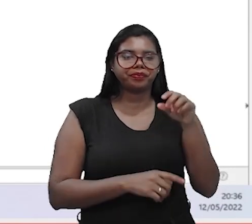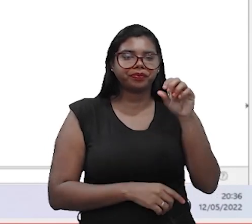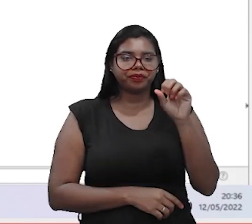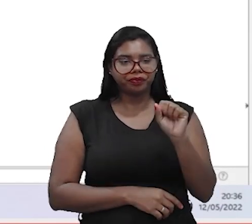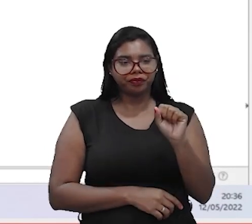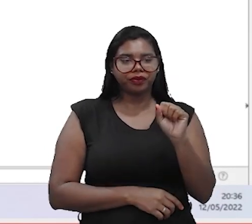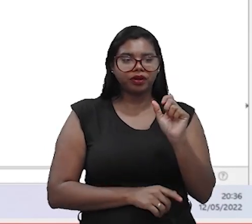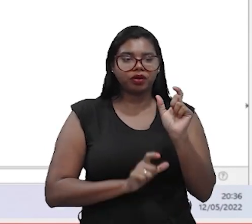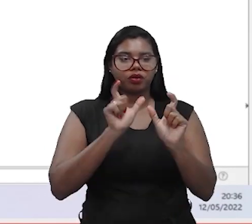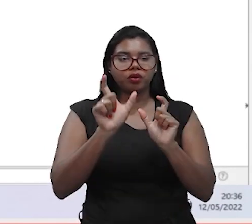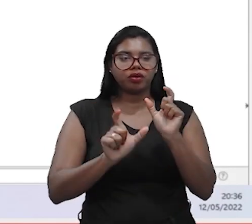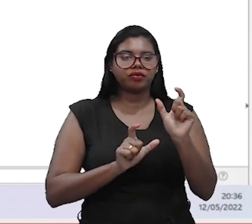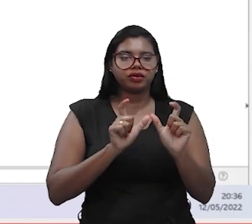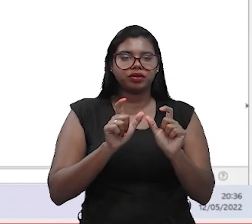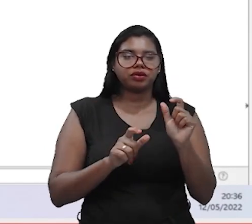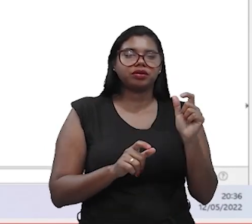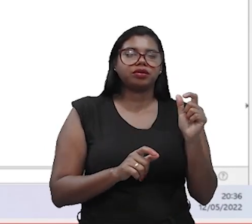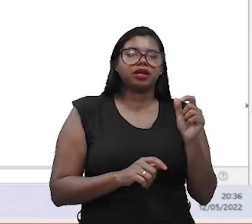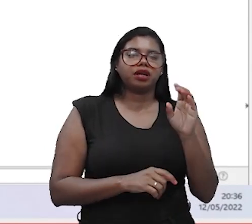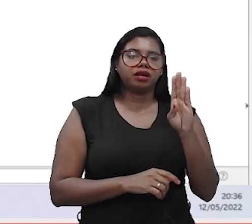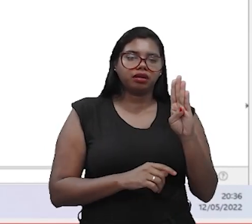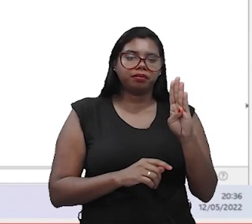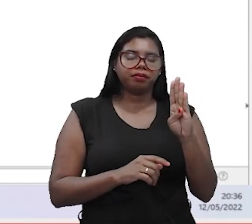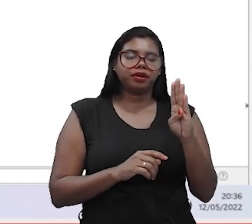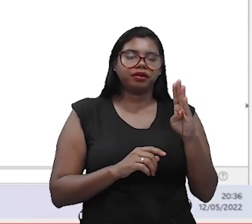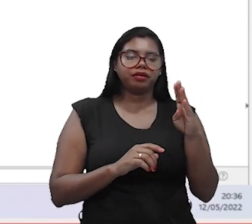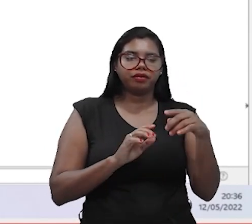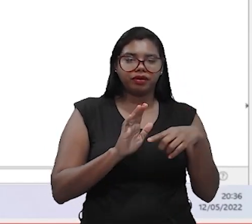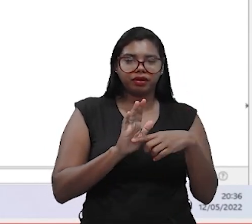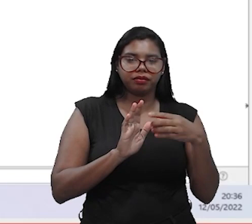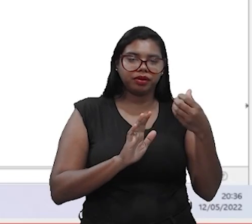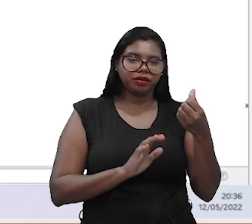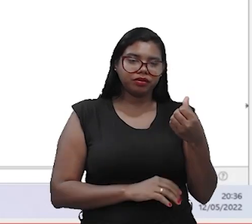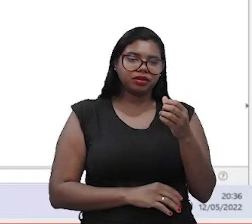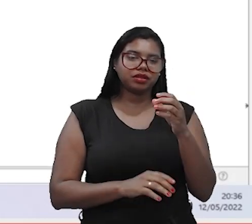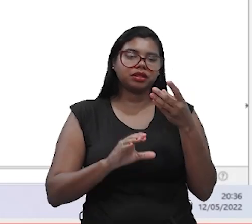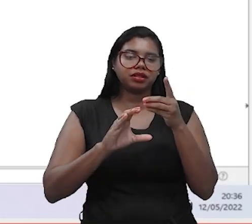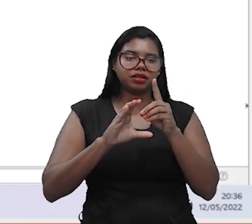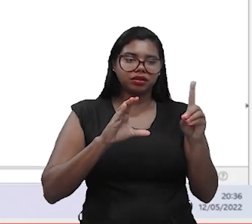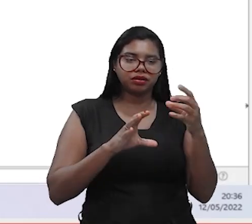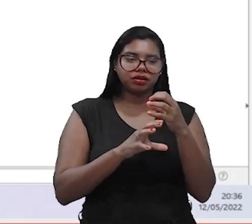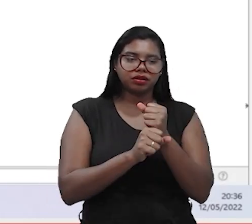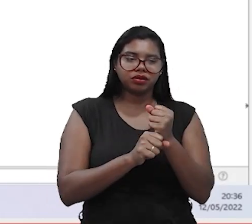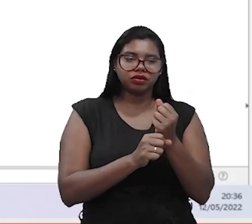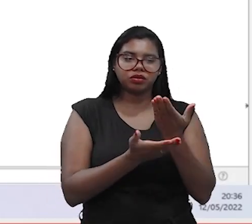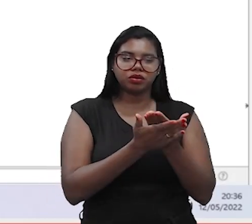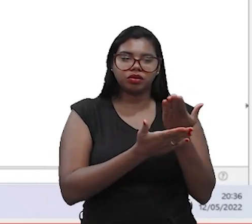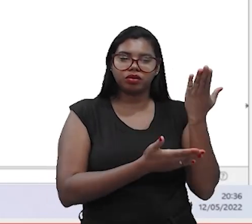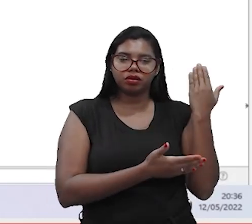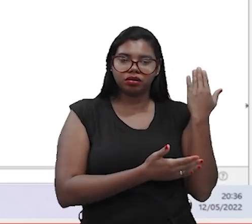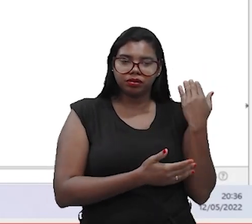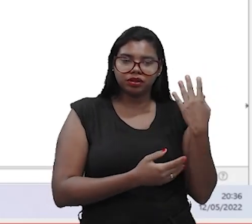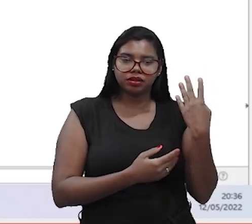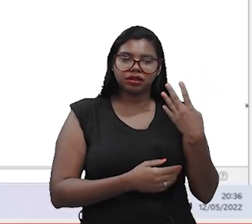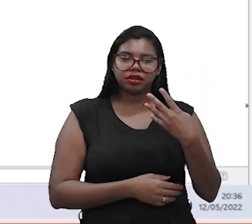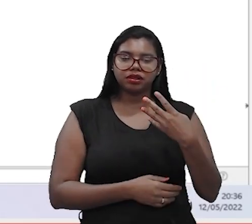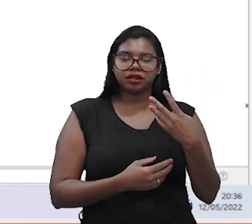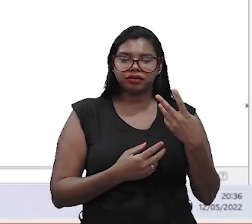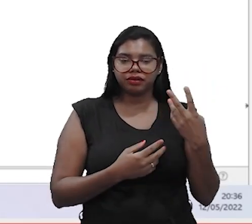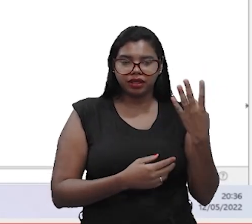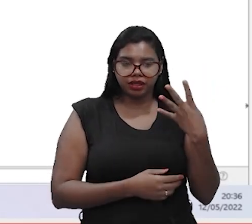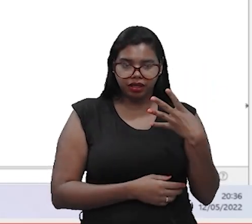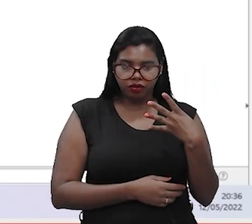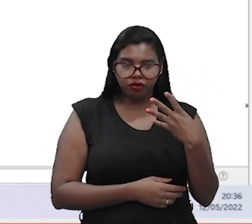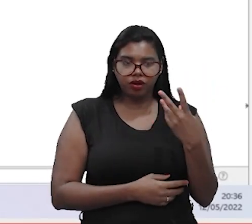B valendo menos 6, C valendo 8. O delta a gente já calculou na aula anterior, é igual a 4. E o x1 e